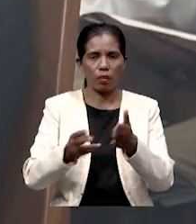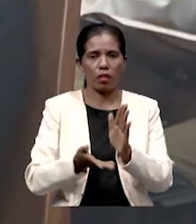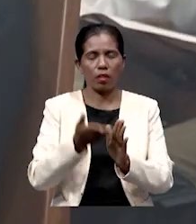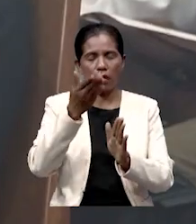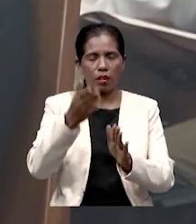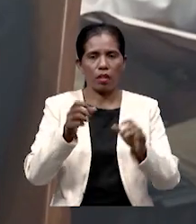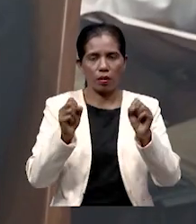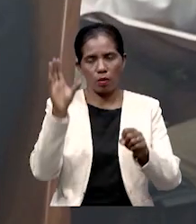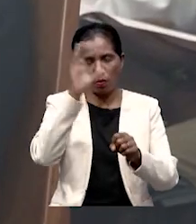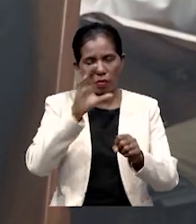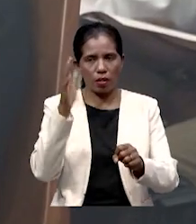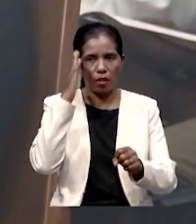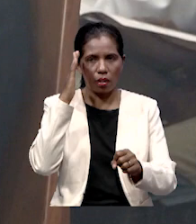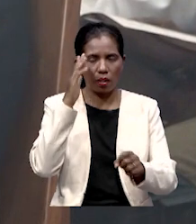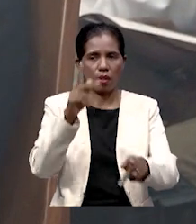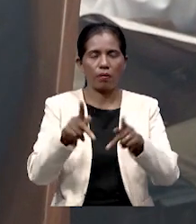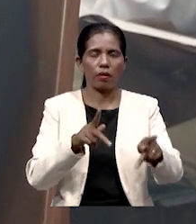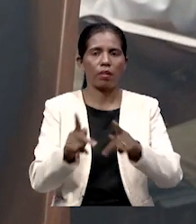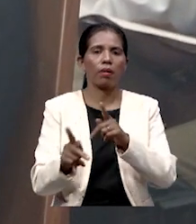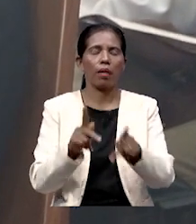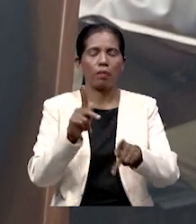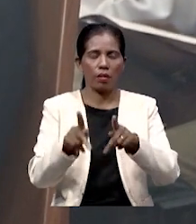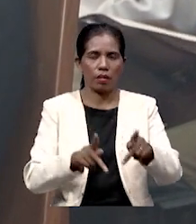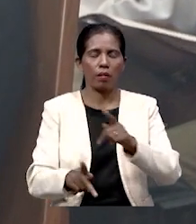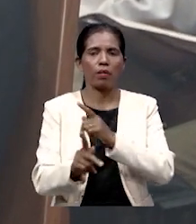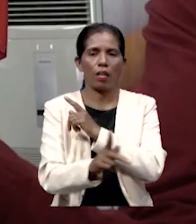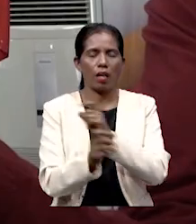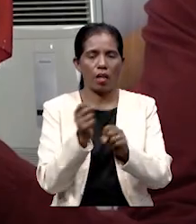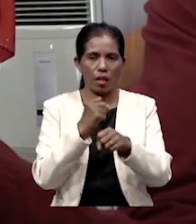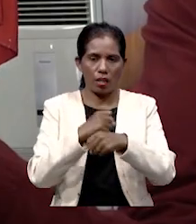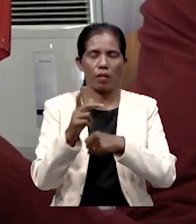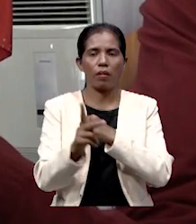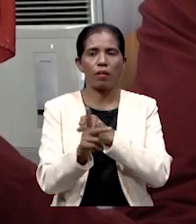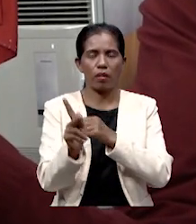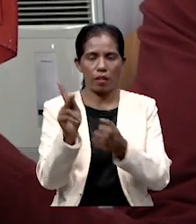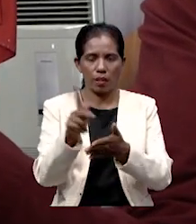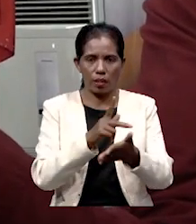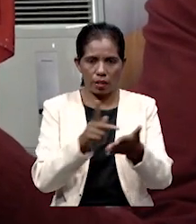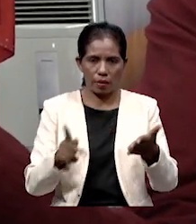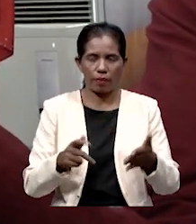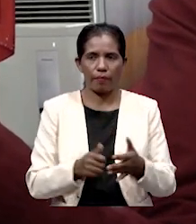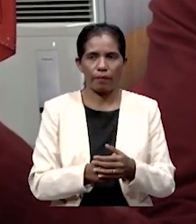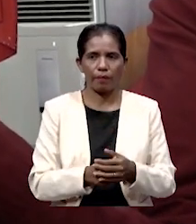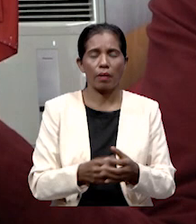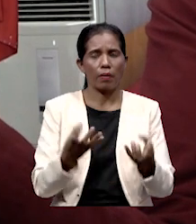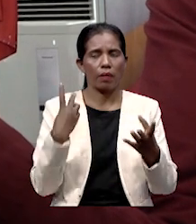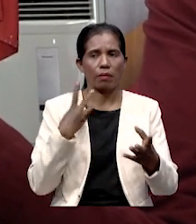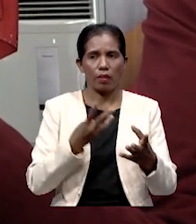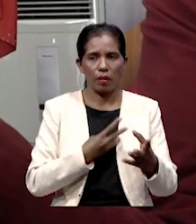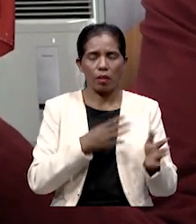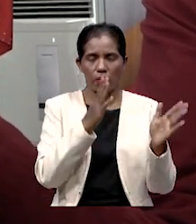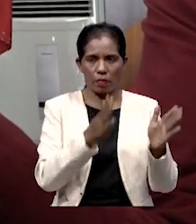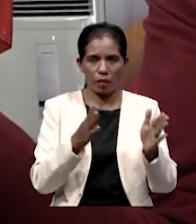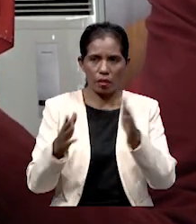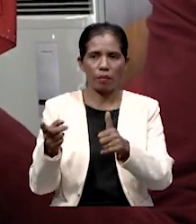consegue identificar o autor crime. Barak mo kita ita consegue, ita reta. Dal rumah kita ya proses